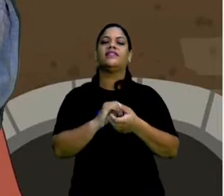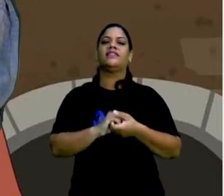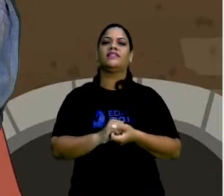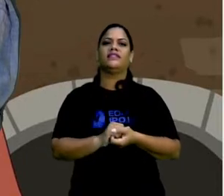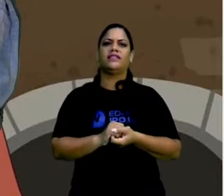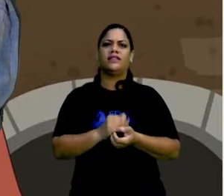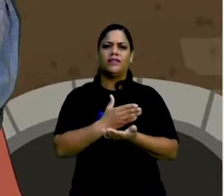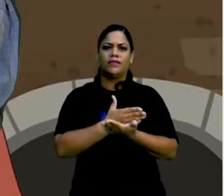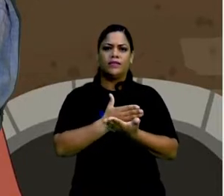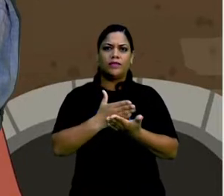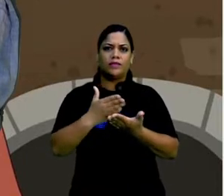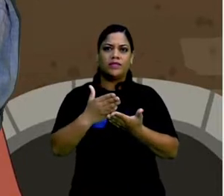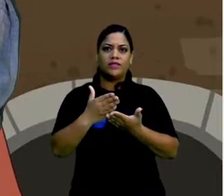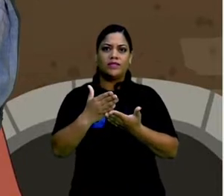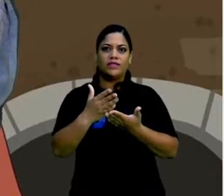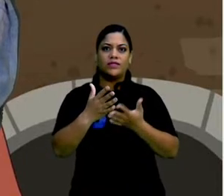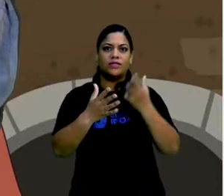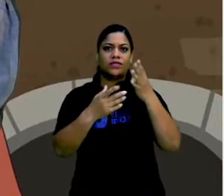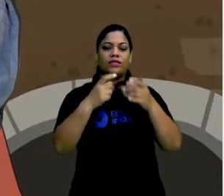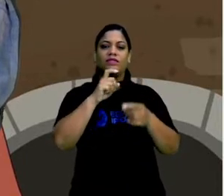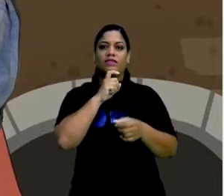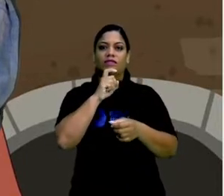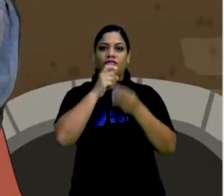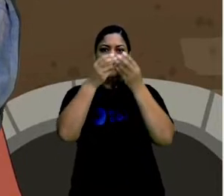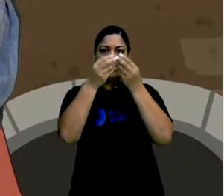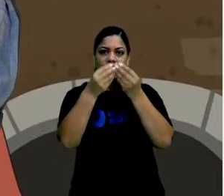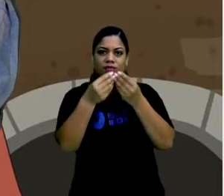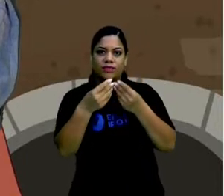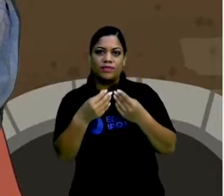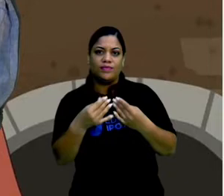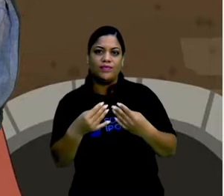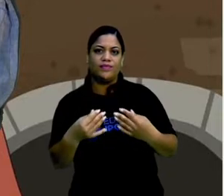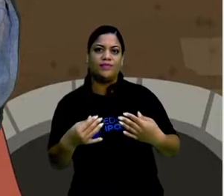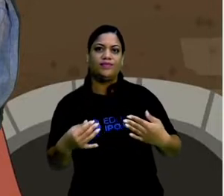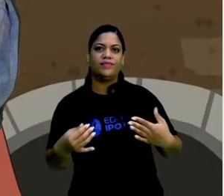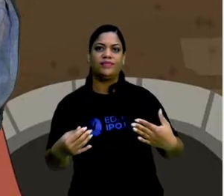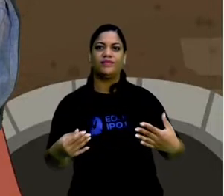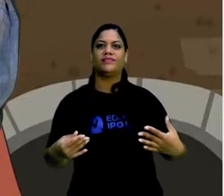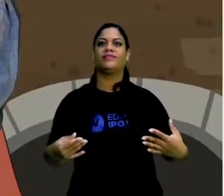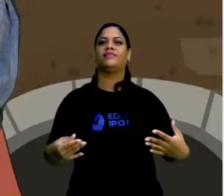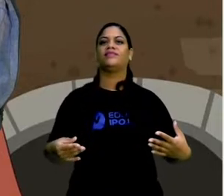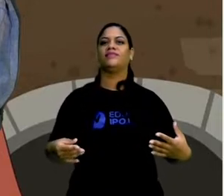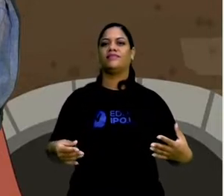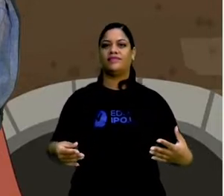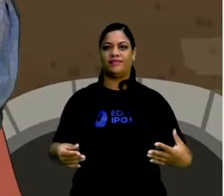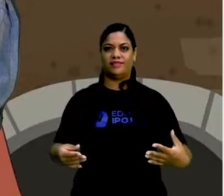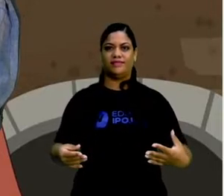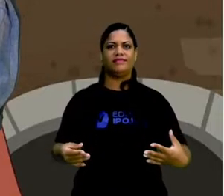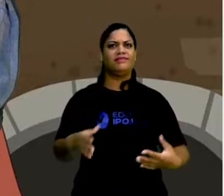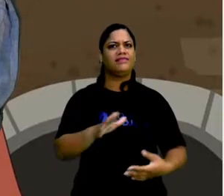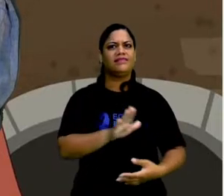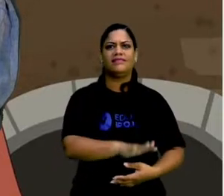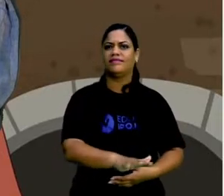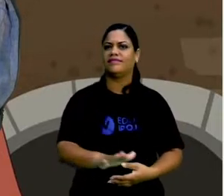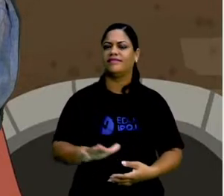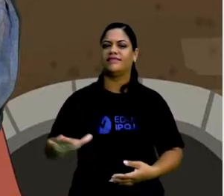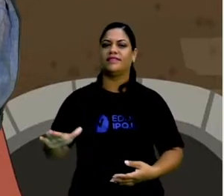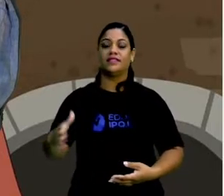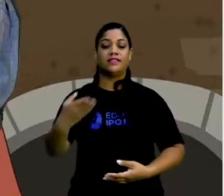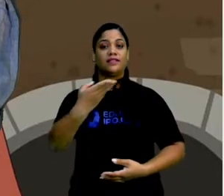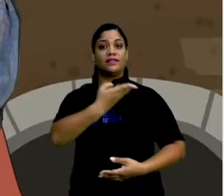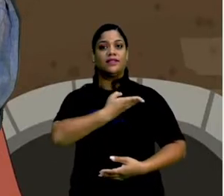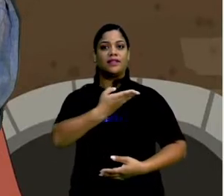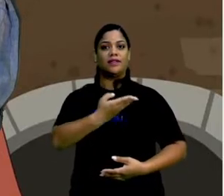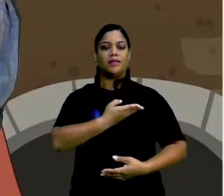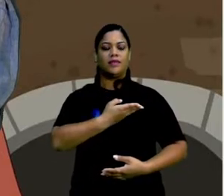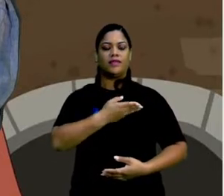A estátua derreteu. Foi? Foi, leiturinha. A estátua derreteu, crianças. E seu